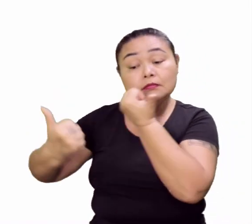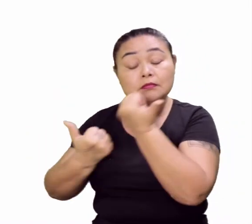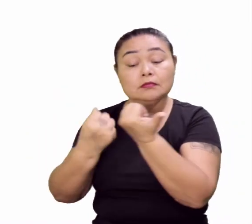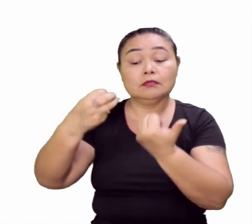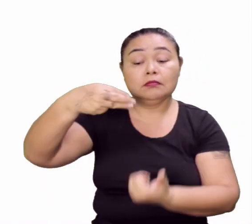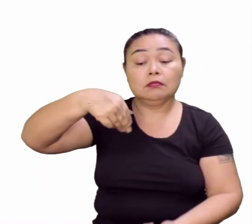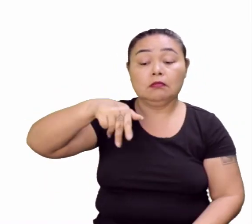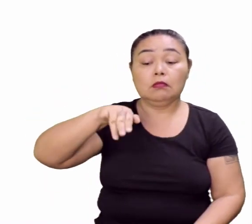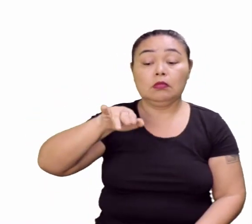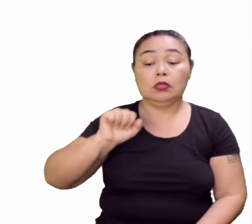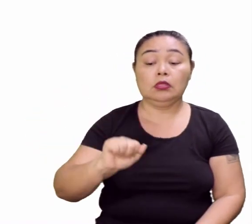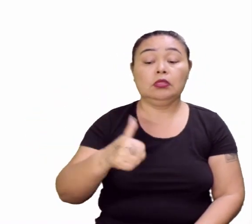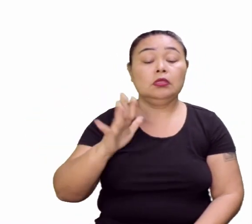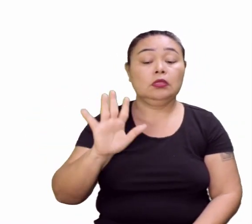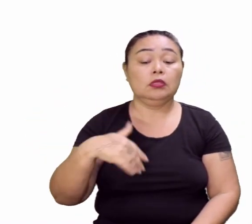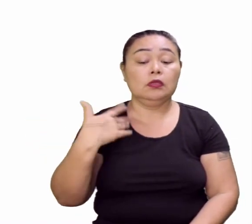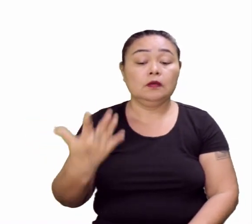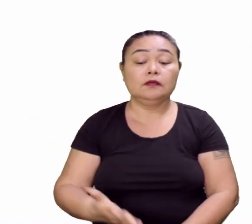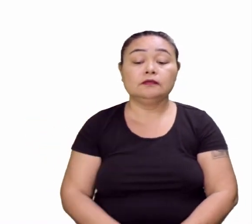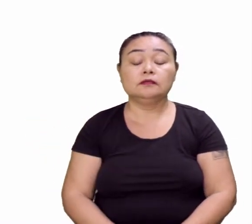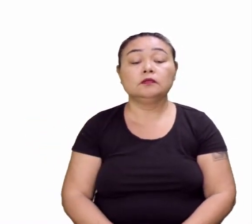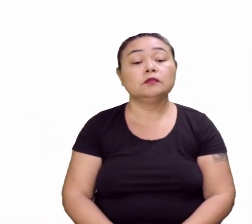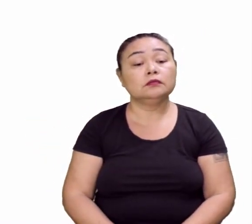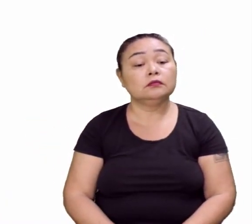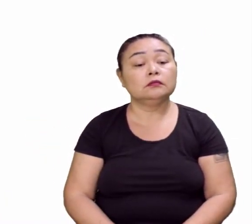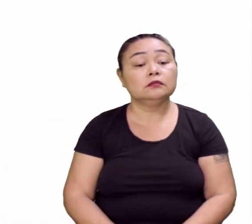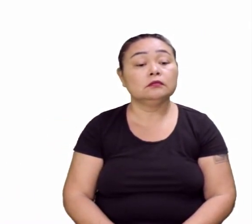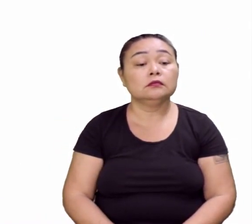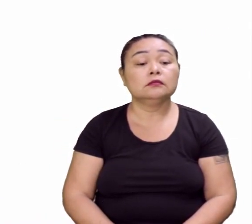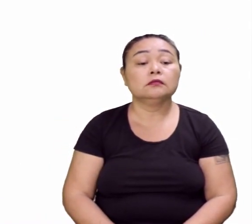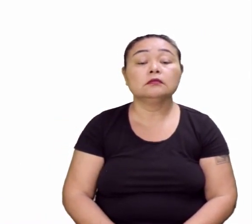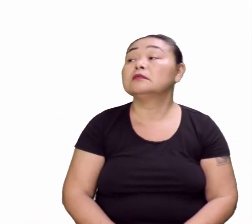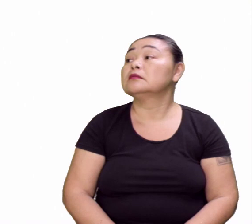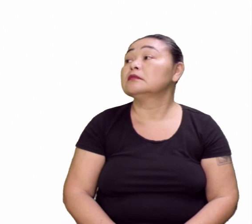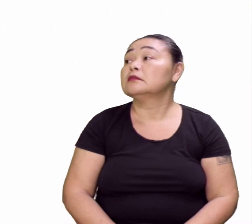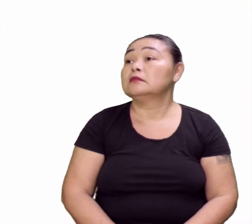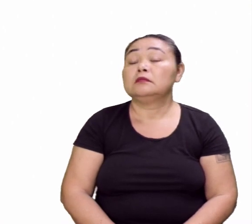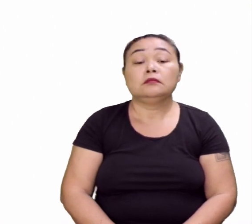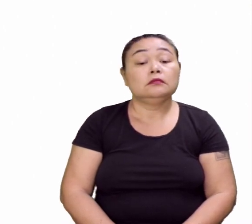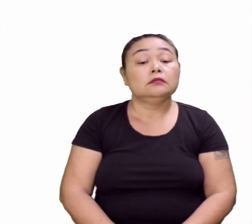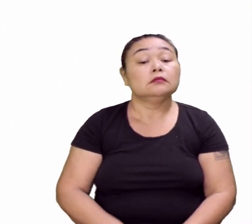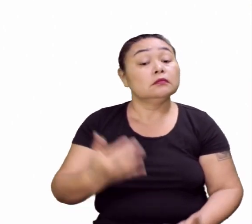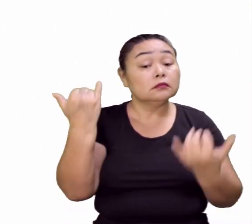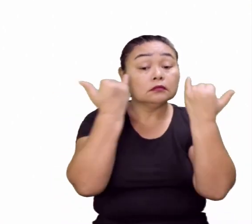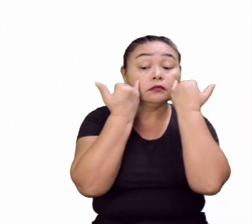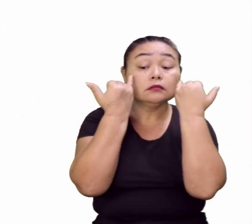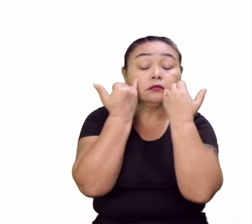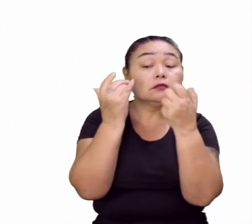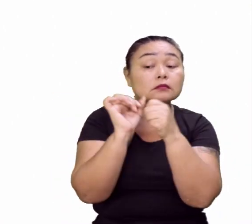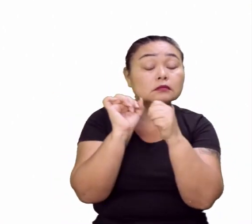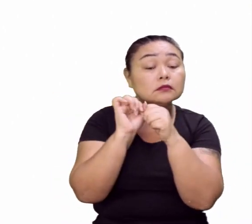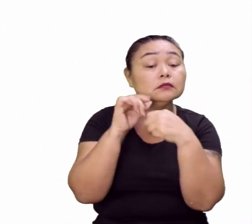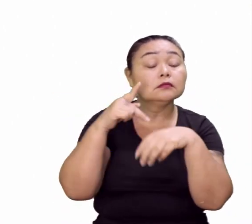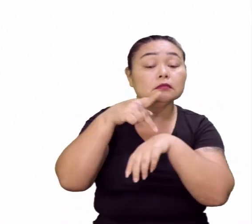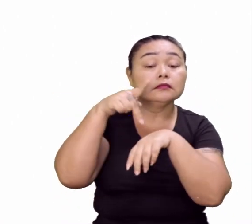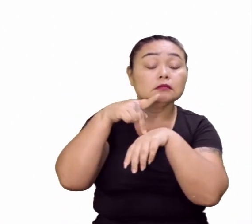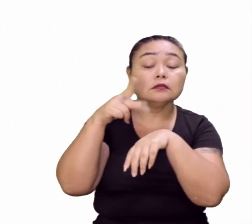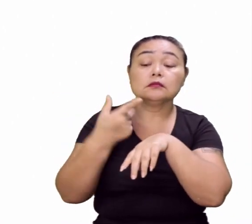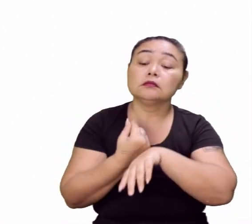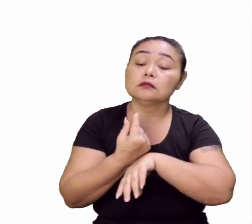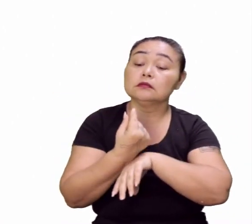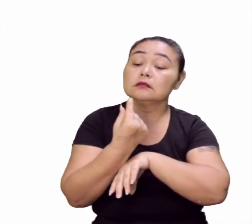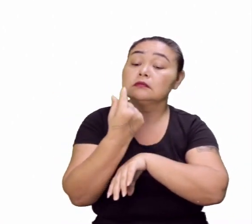máquina. Muito bem. E aí a gente tem mais informações sobre os países